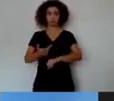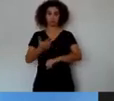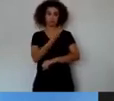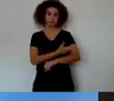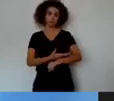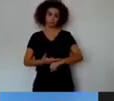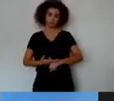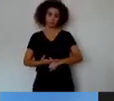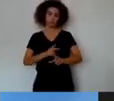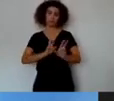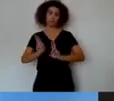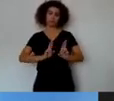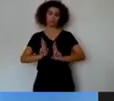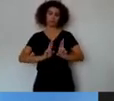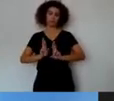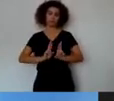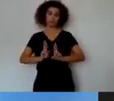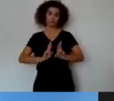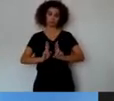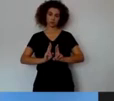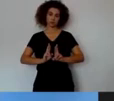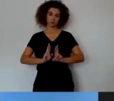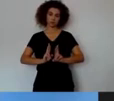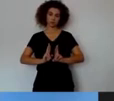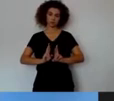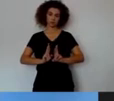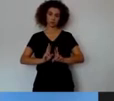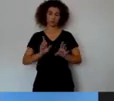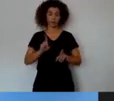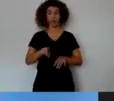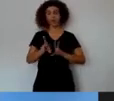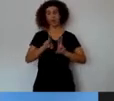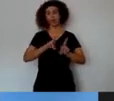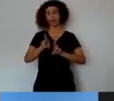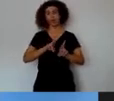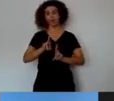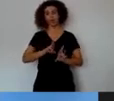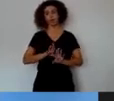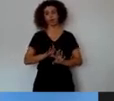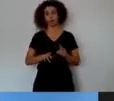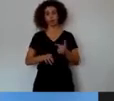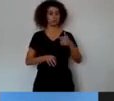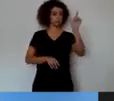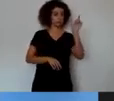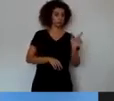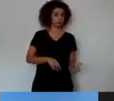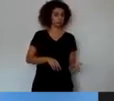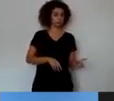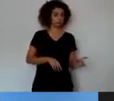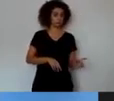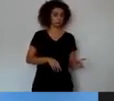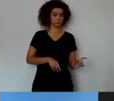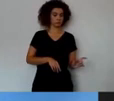nessa relação, como eu pontuei anteriormente, né, assim, nós somos uma relação, não é só o grupo, o outro que é racializado, né, pessoas brancas